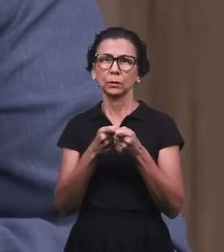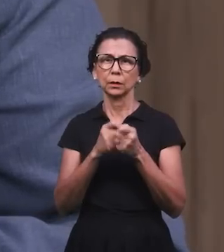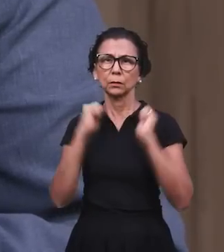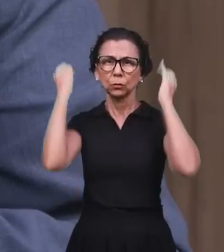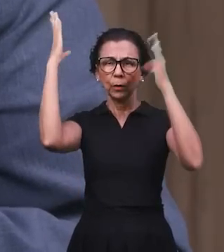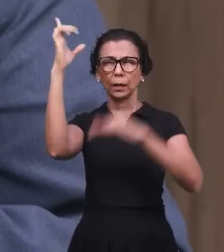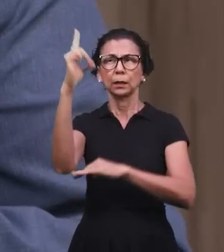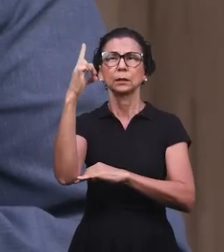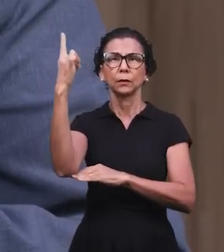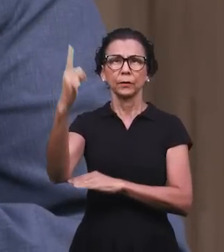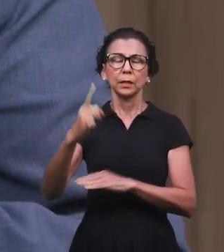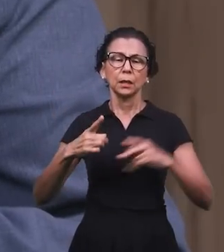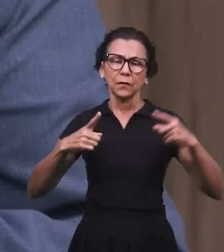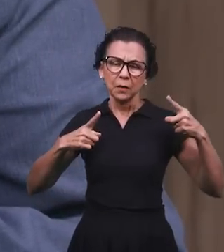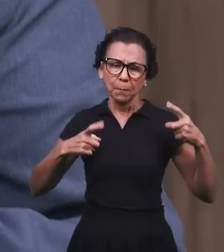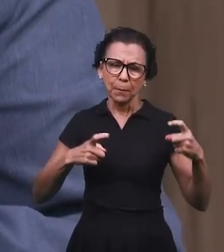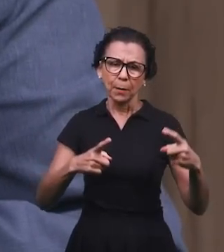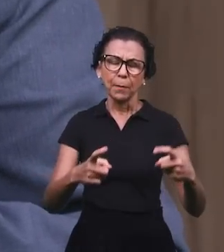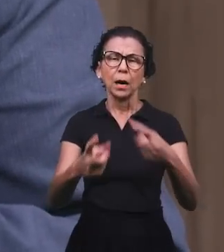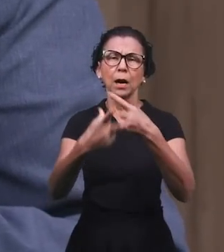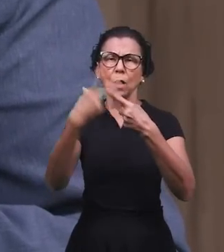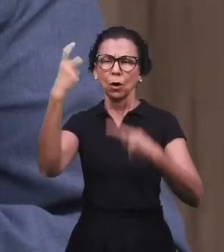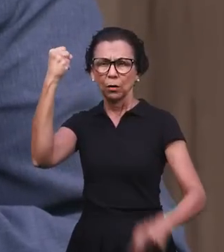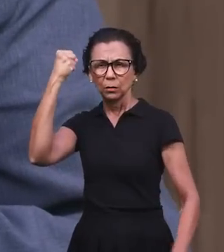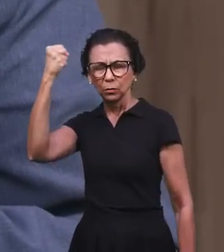ali venceu o gigante Golias,